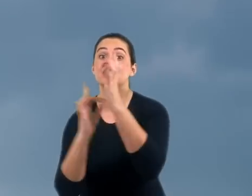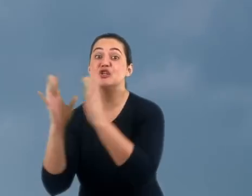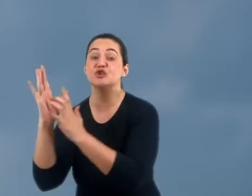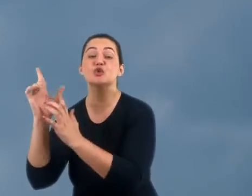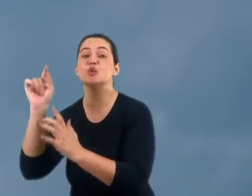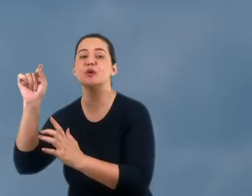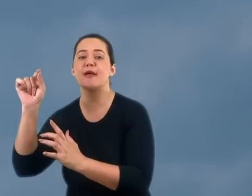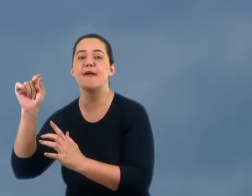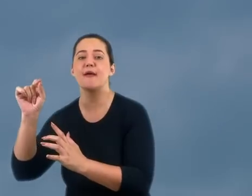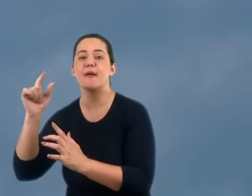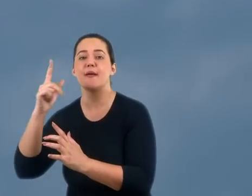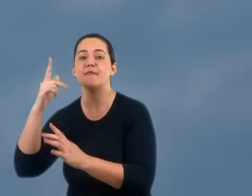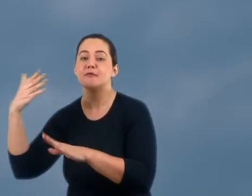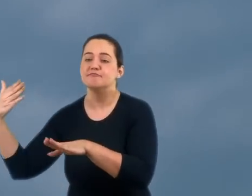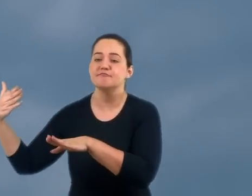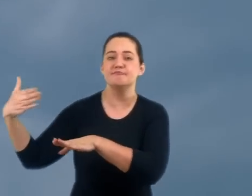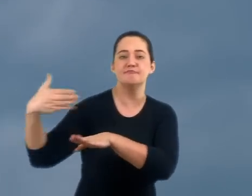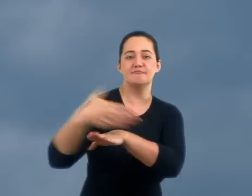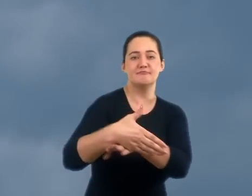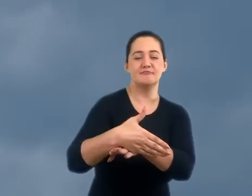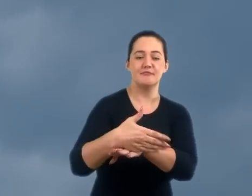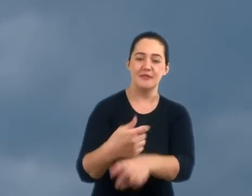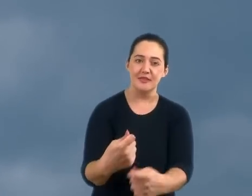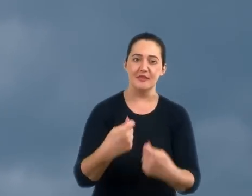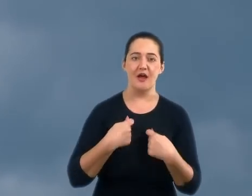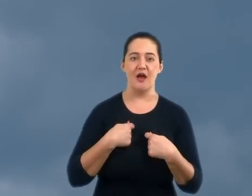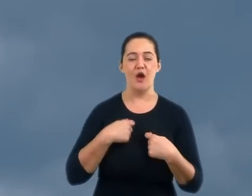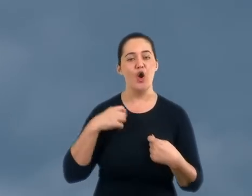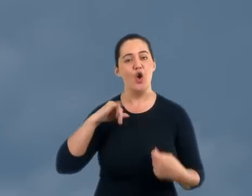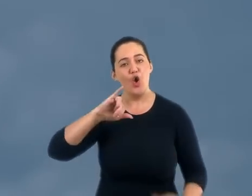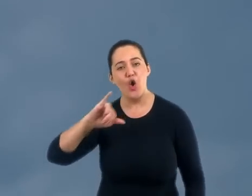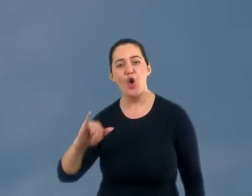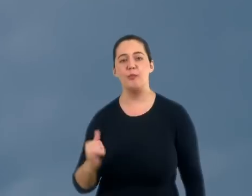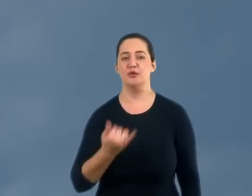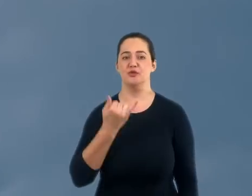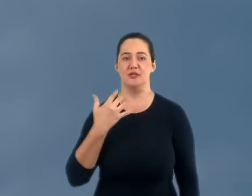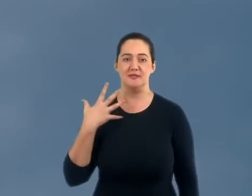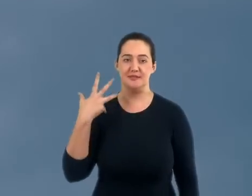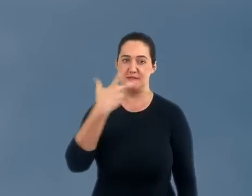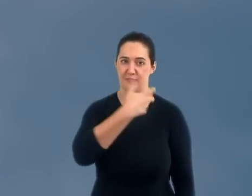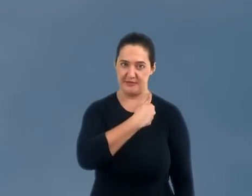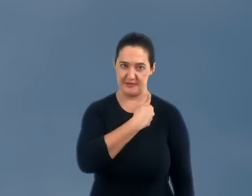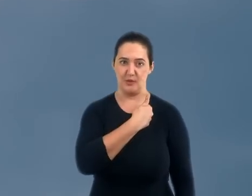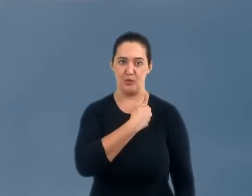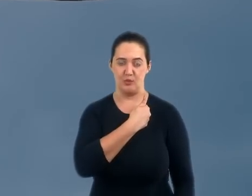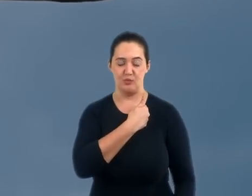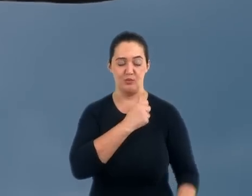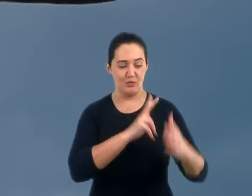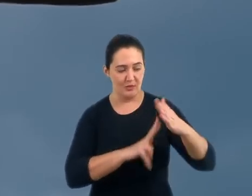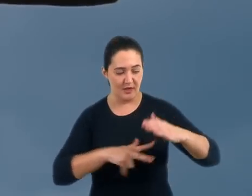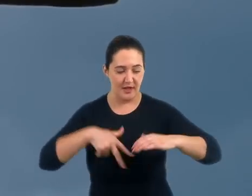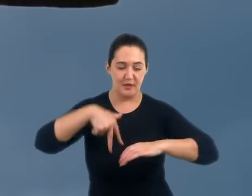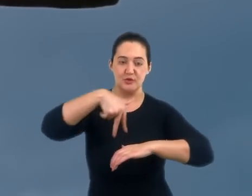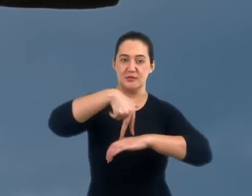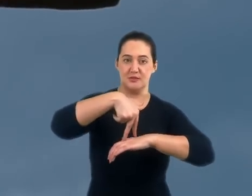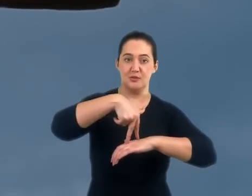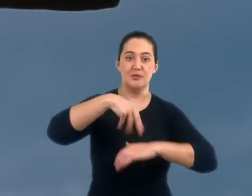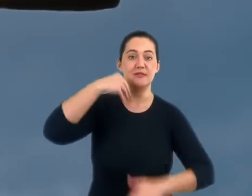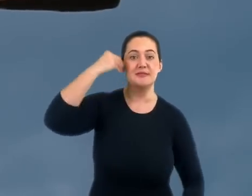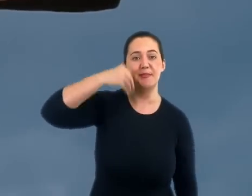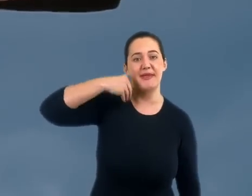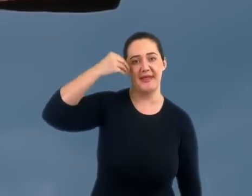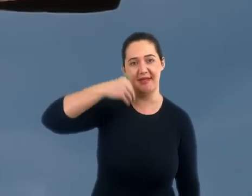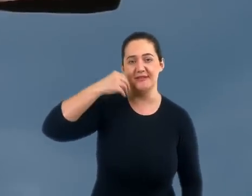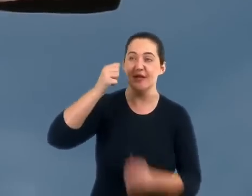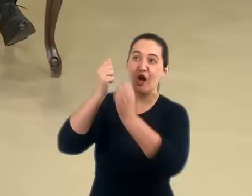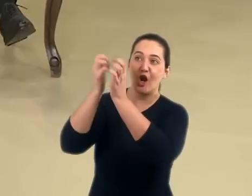ministério de Cristo e a sua intercessão nos dá a oportunidade de salvação, ressurreição e experiência da